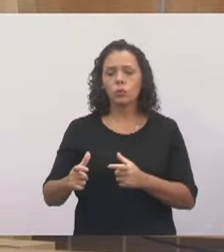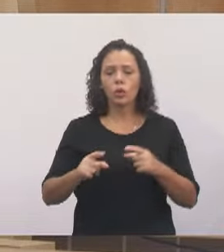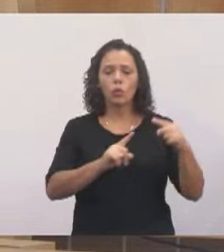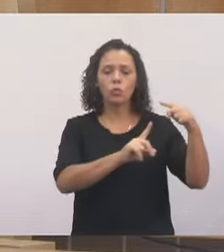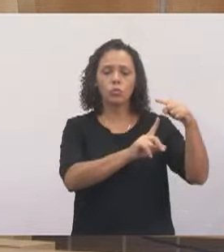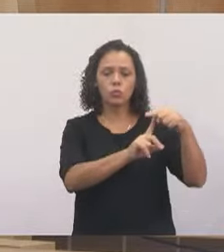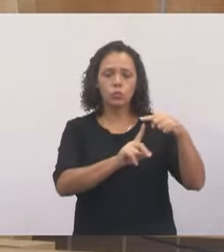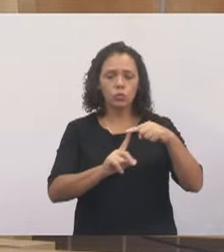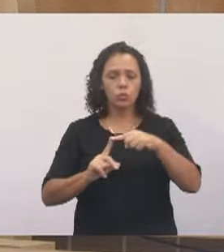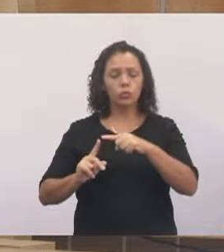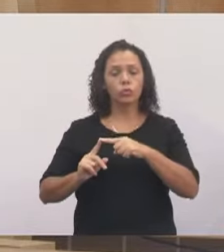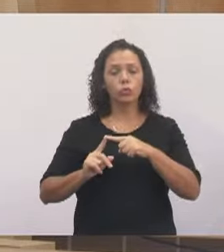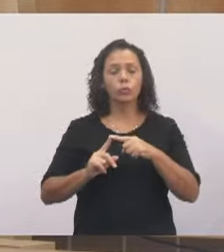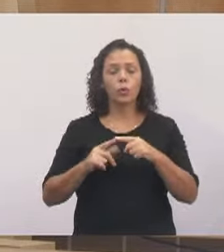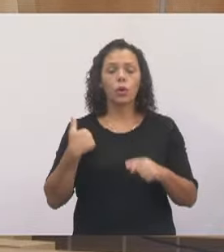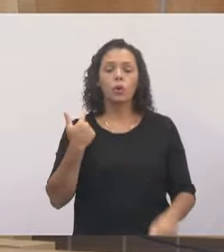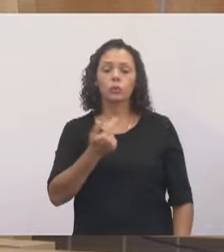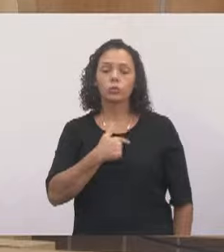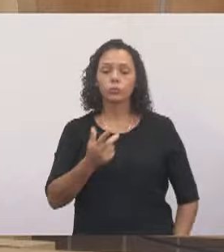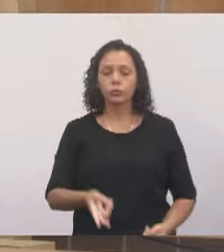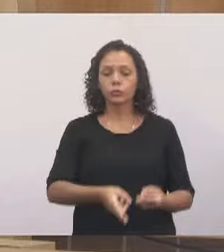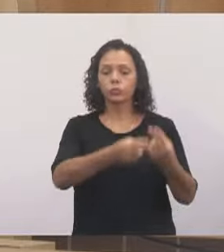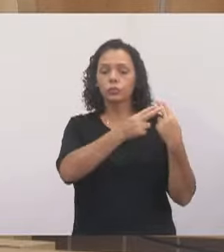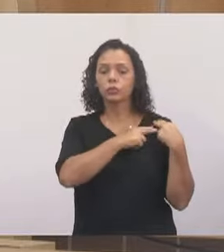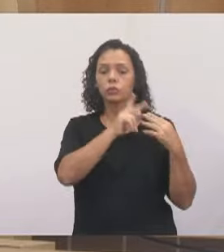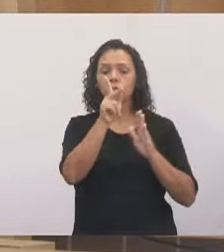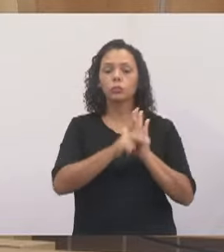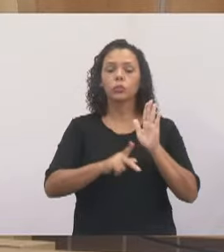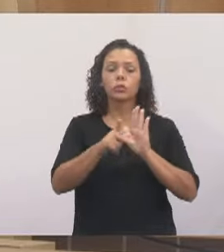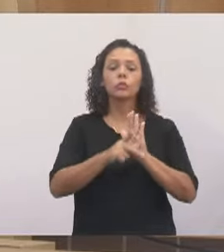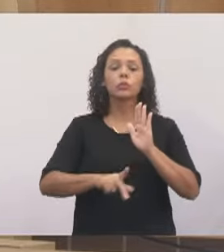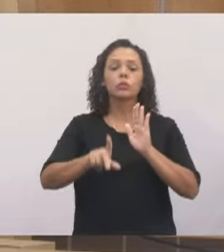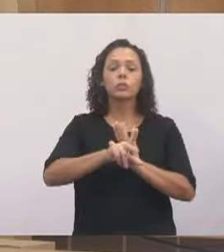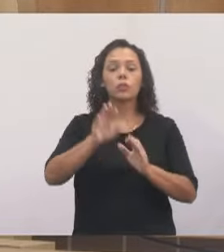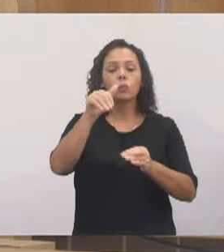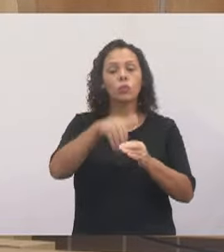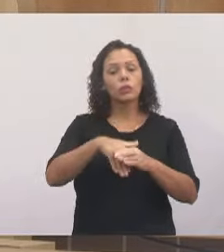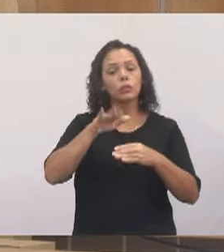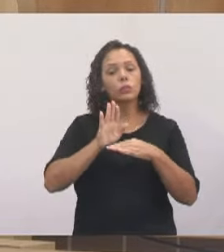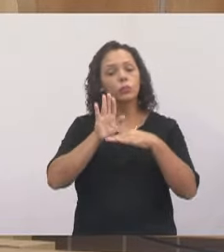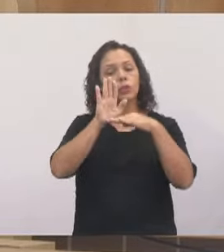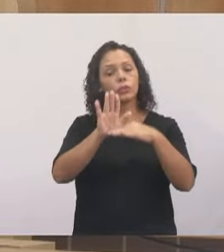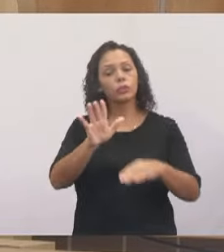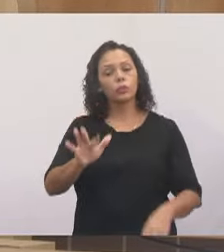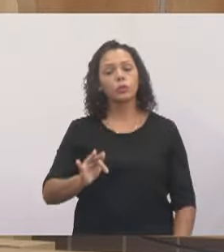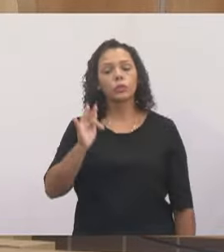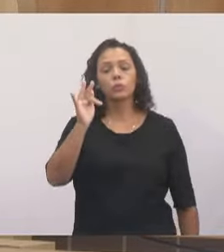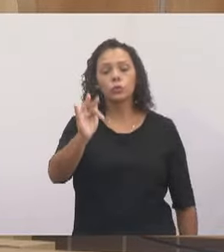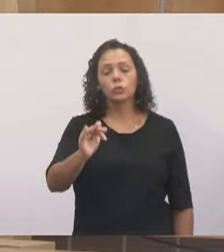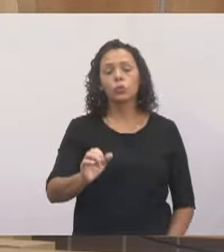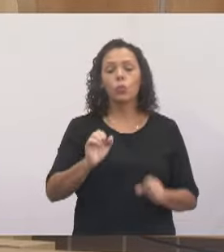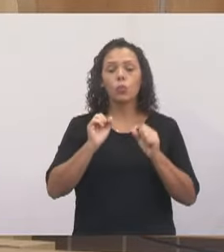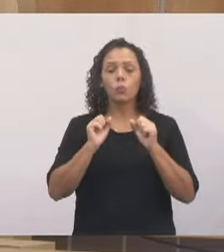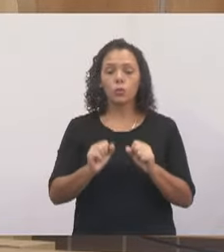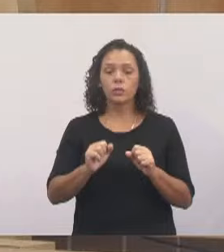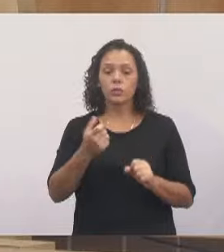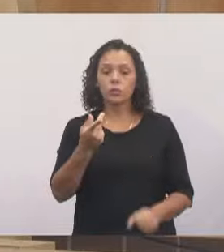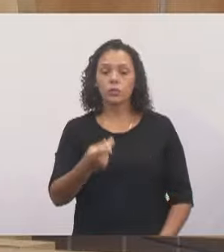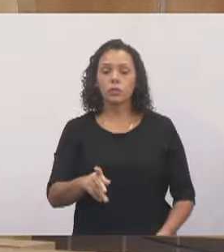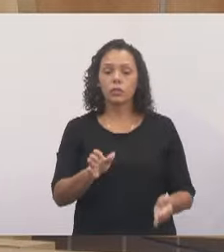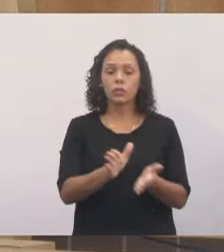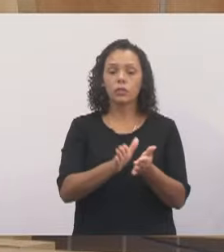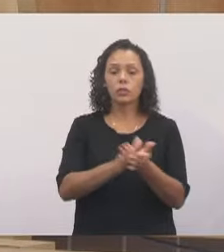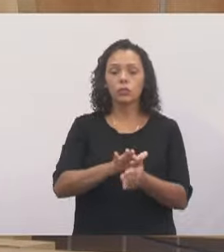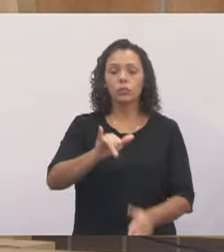a nós, cabe a essa casa estar votando os projetos de lei para que a gente possa ajudar, para que no futuro nós possamos ter na nossa cidade